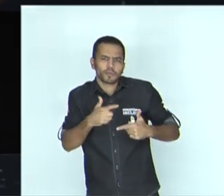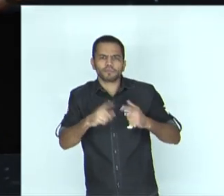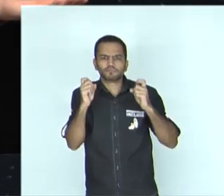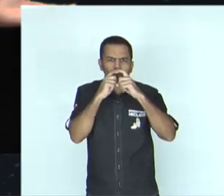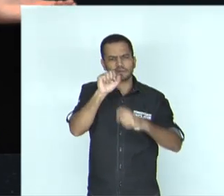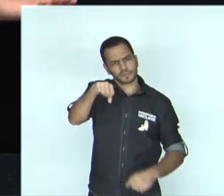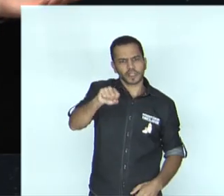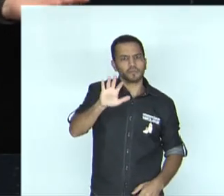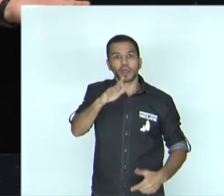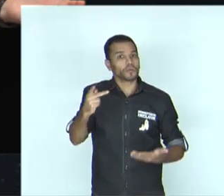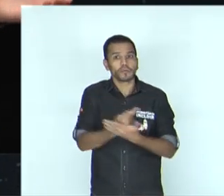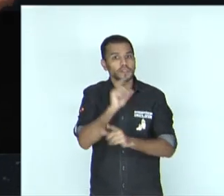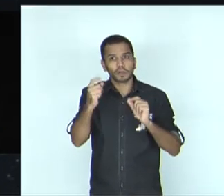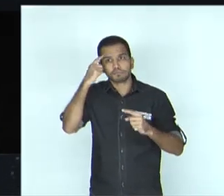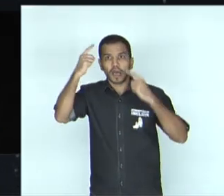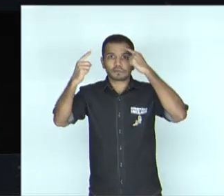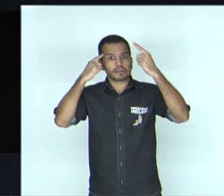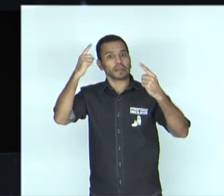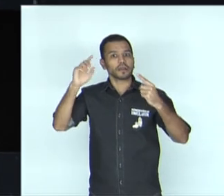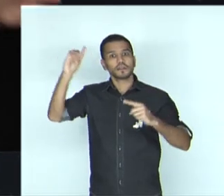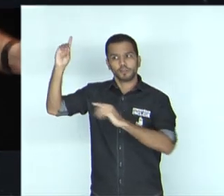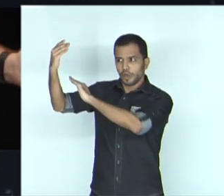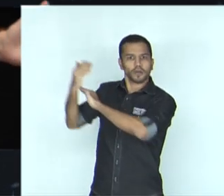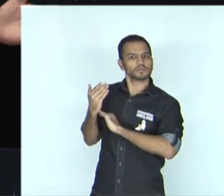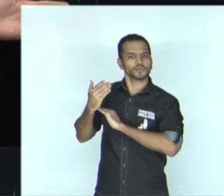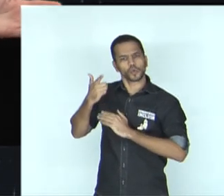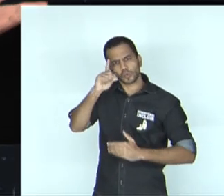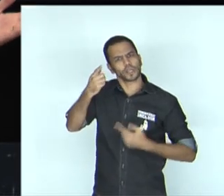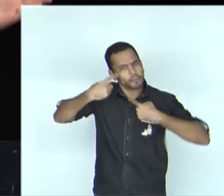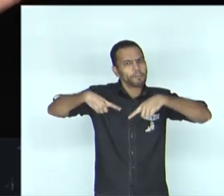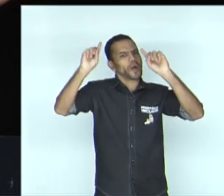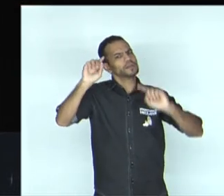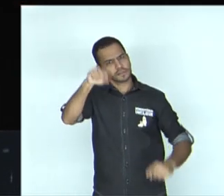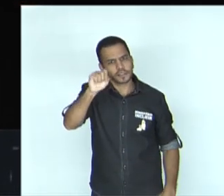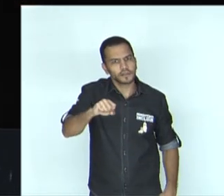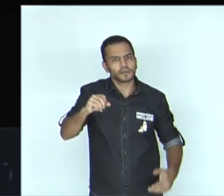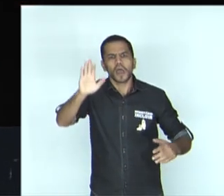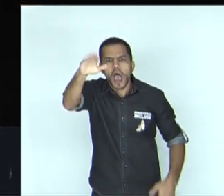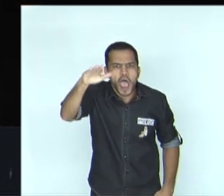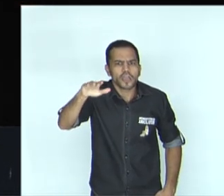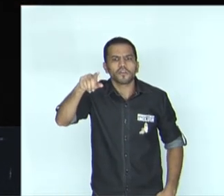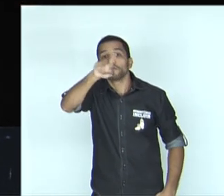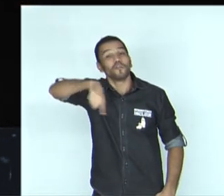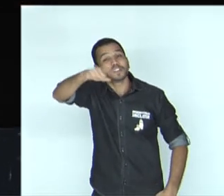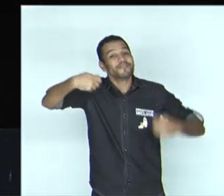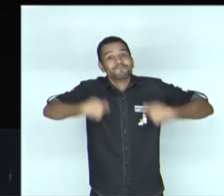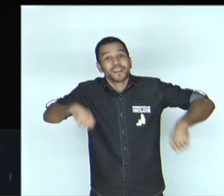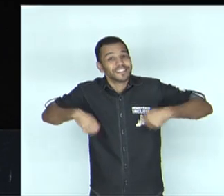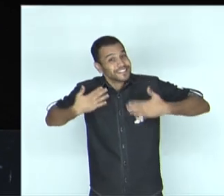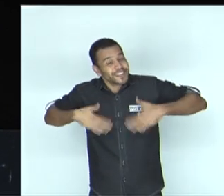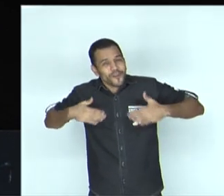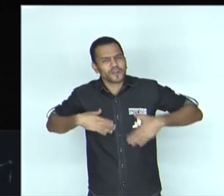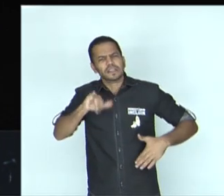Deus está no controle. E a solução pode mudar a sua história. Ei, então vamos ficar tranquilo. Quando a